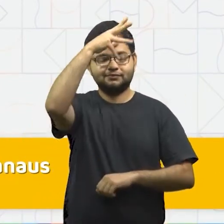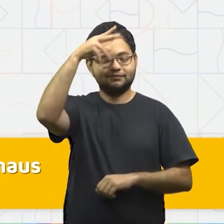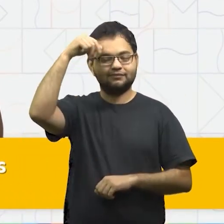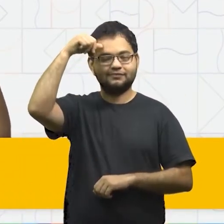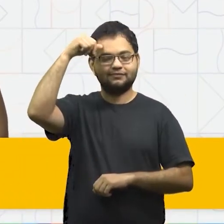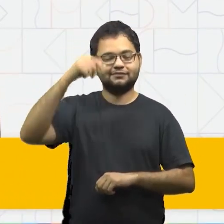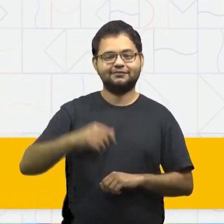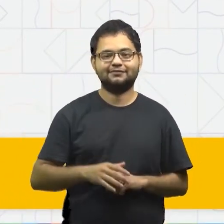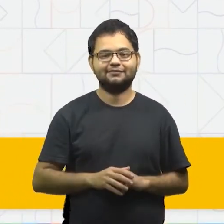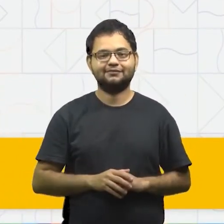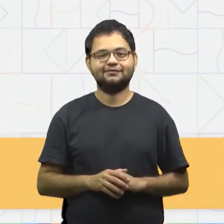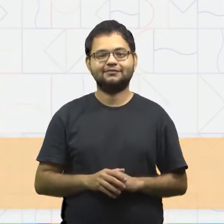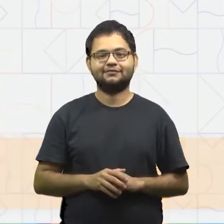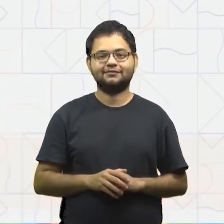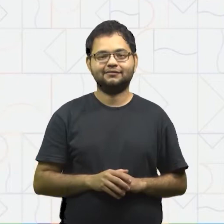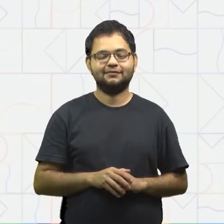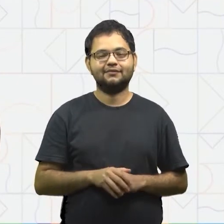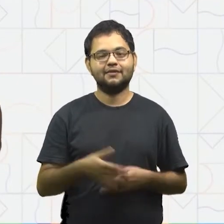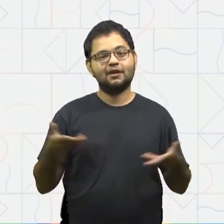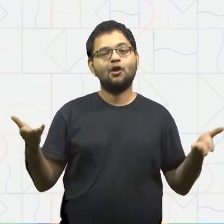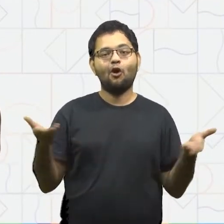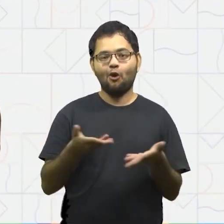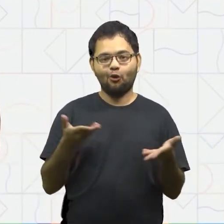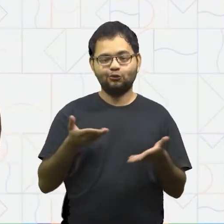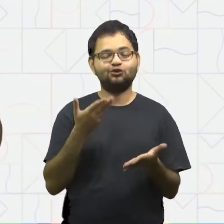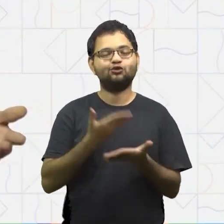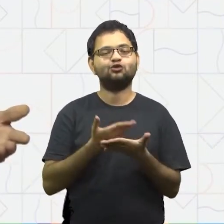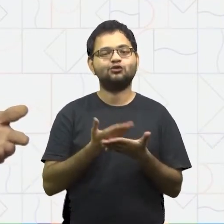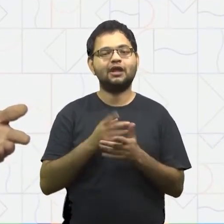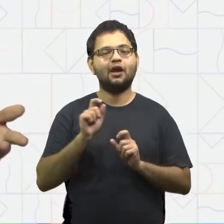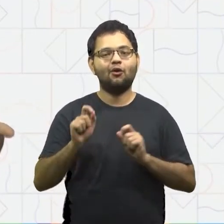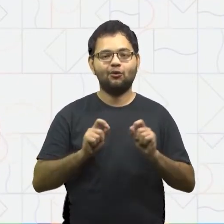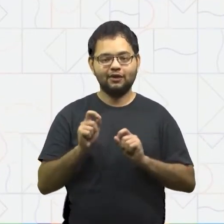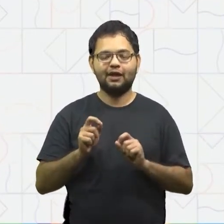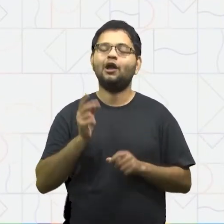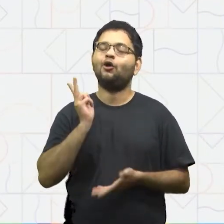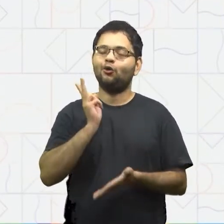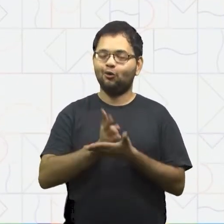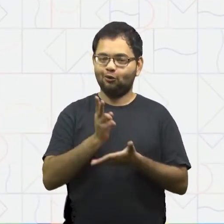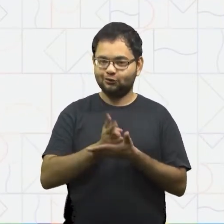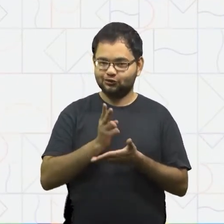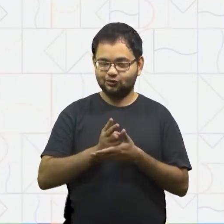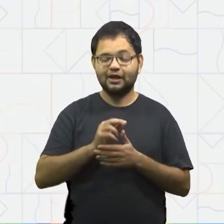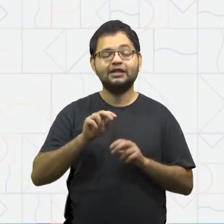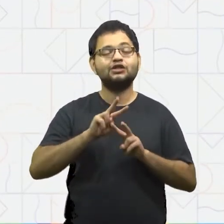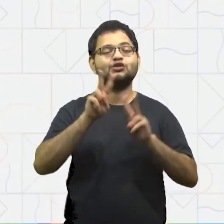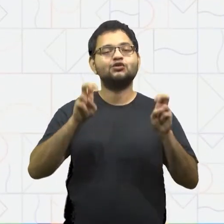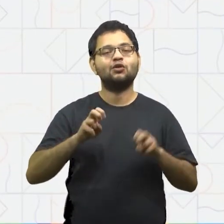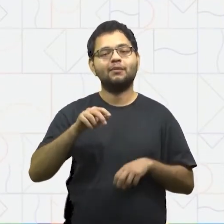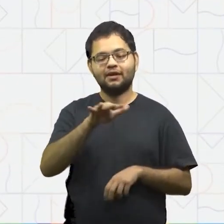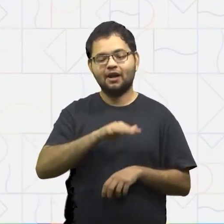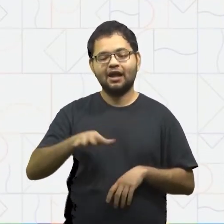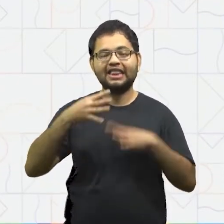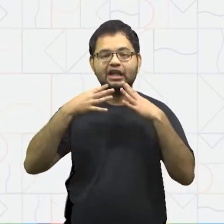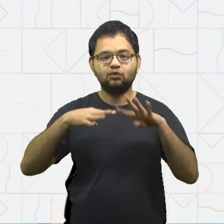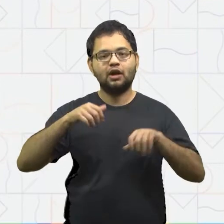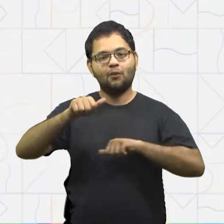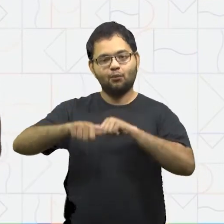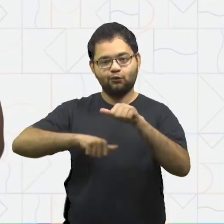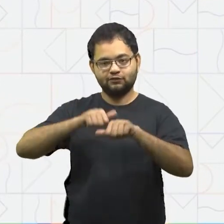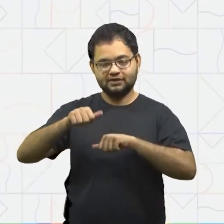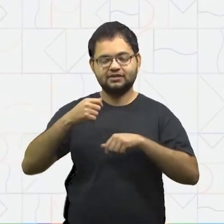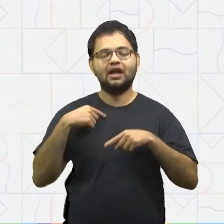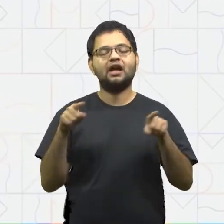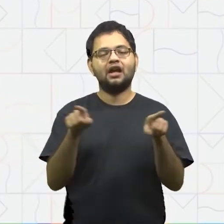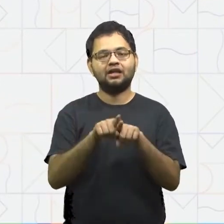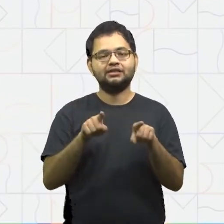educacionais da Semed Manaus Hoje iremos continuar estudando sobre as transformações do Meio natural